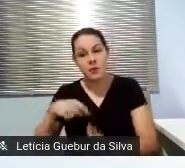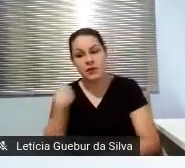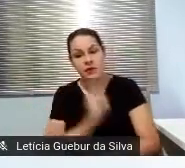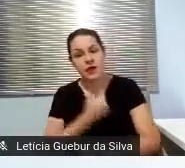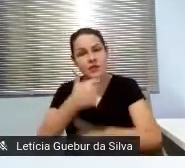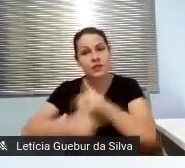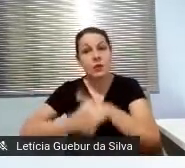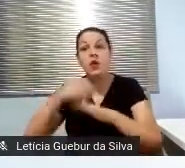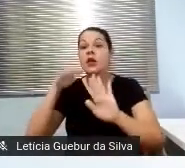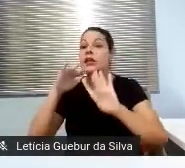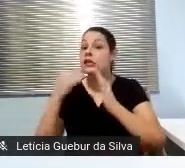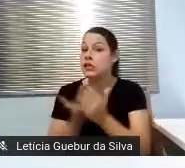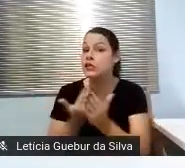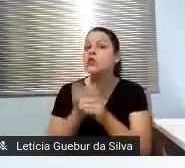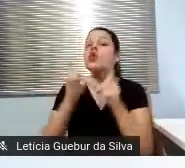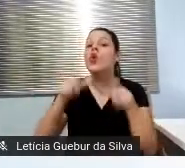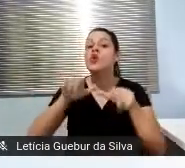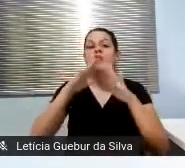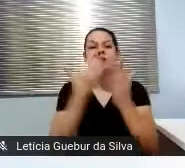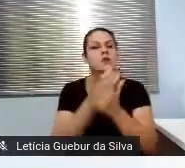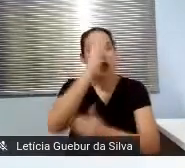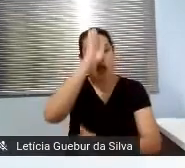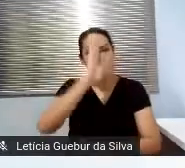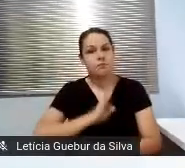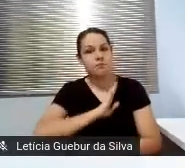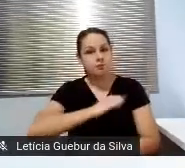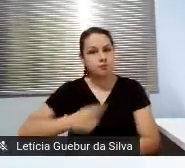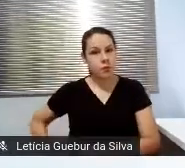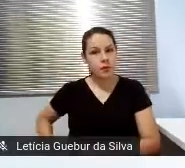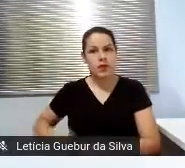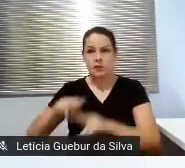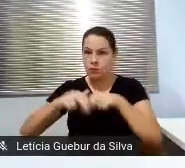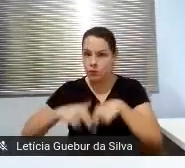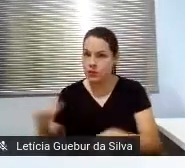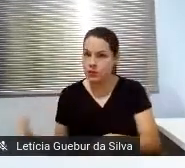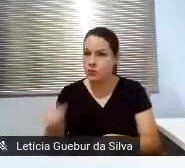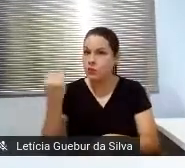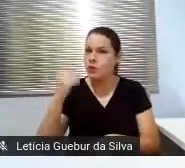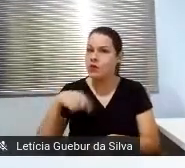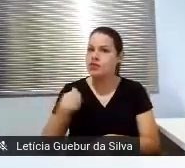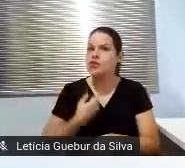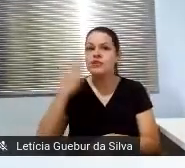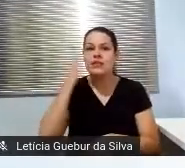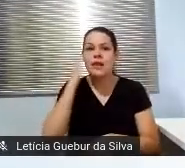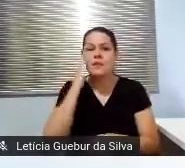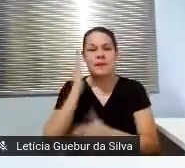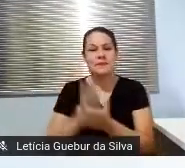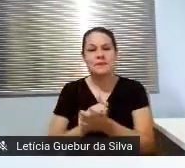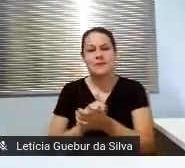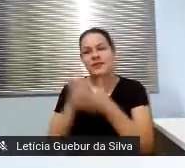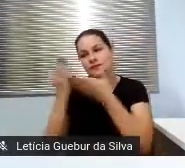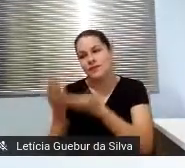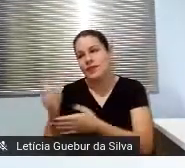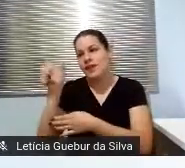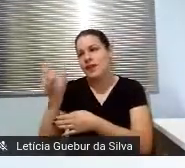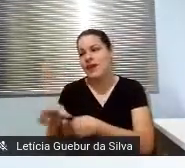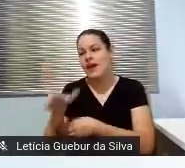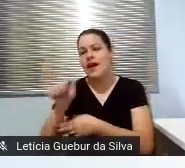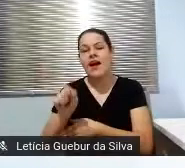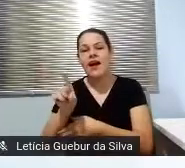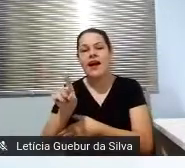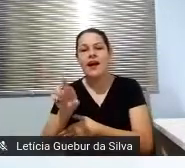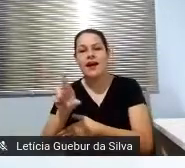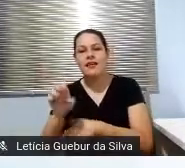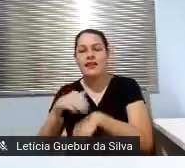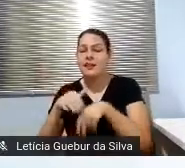escolas públicas. Isso é muito importante. Então, eu vou passar aqui já a palavra para o André, para que ele comece falando para nós,